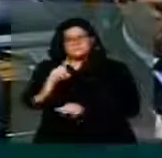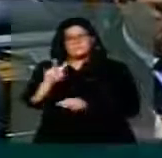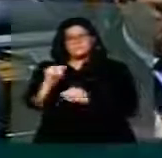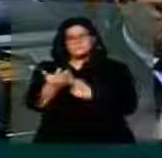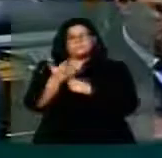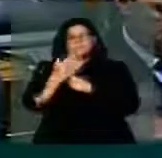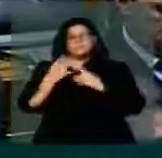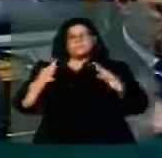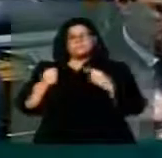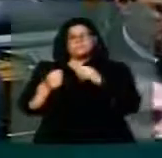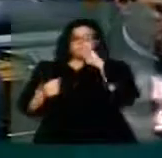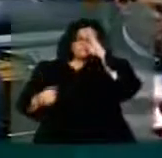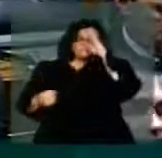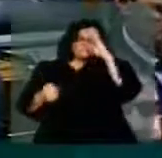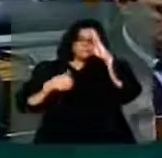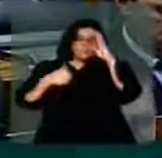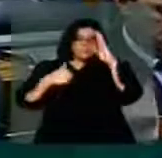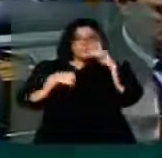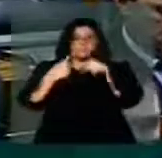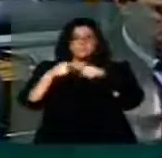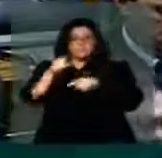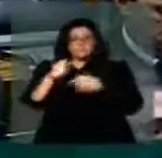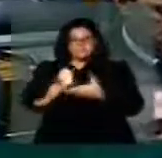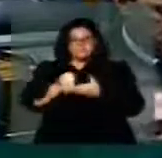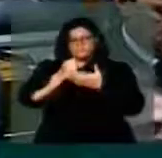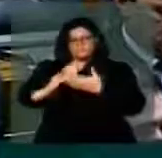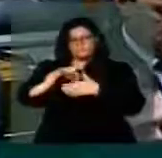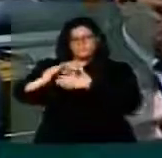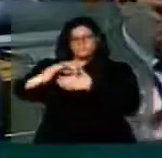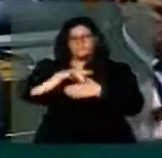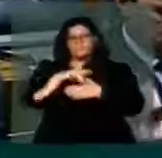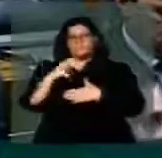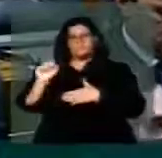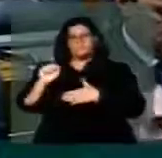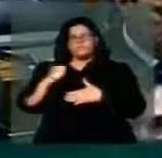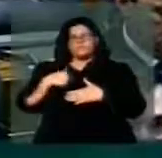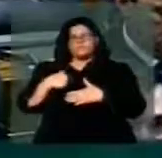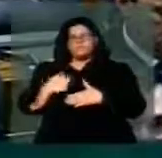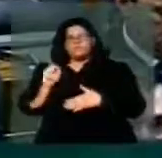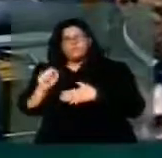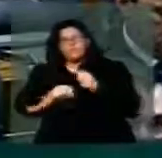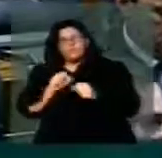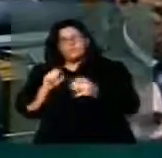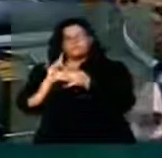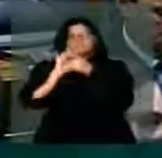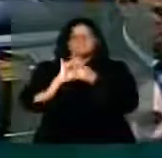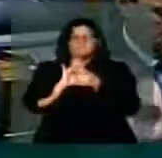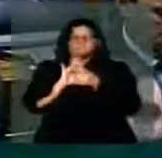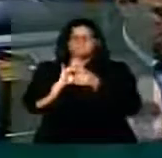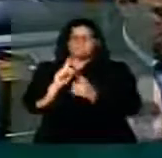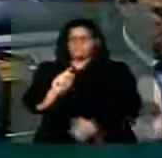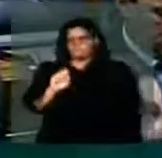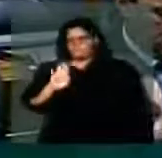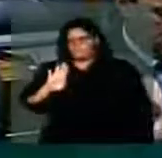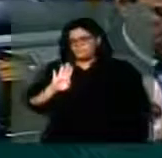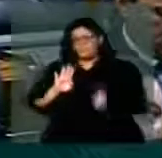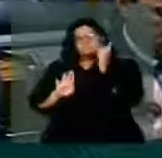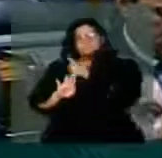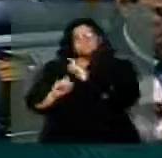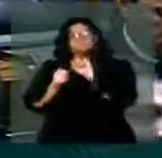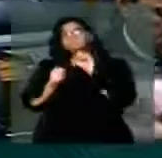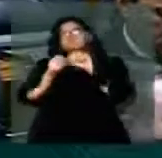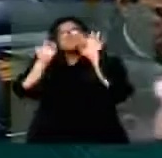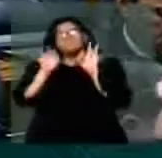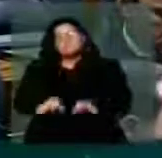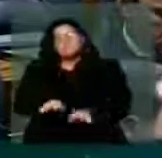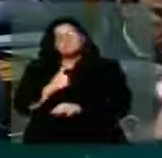todos, e principalmente a mim, na condução esse ano da liderança, para que a gente possa manter o nosso PSB unido, dando conta do recado e